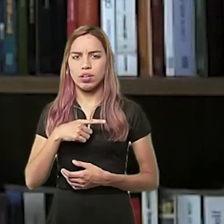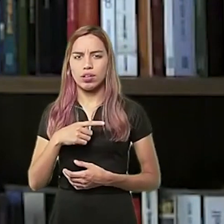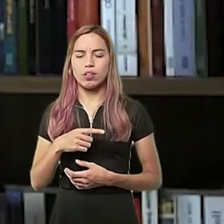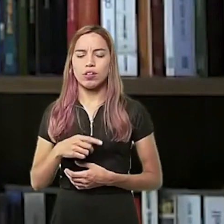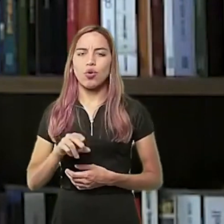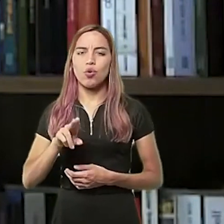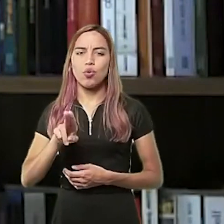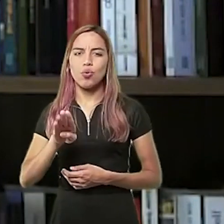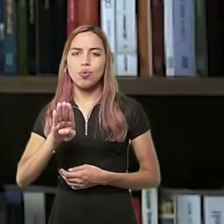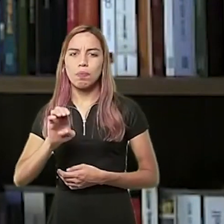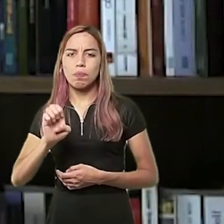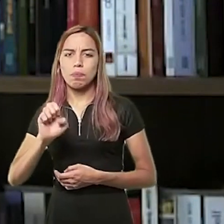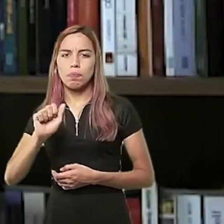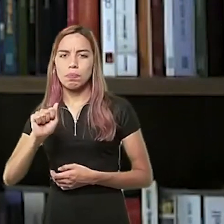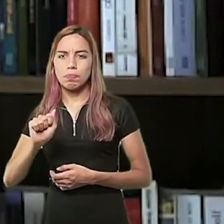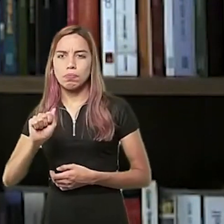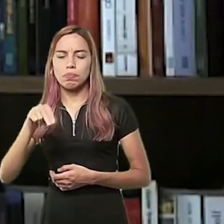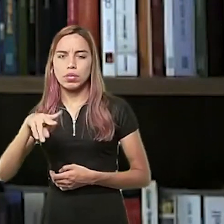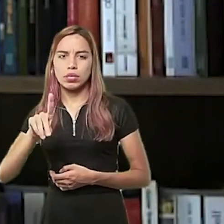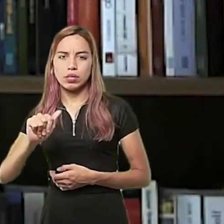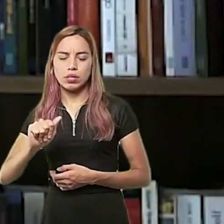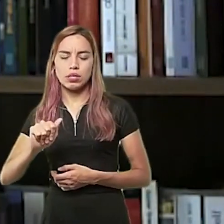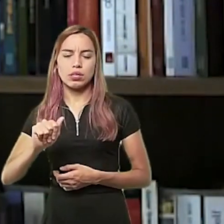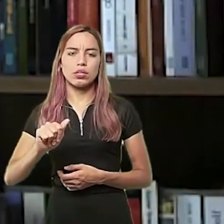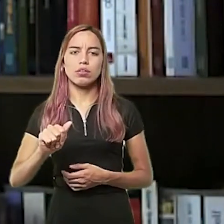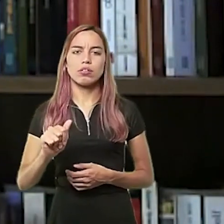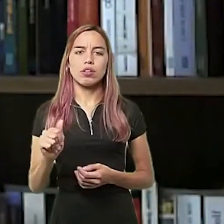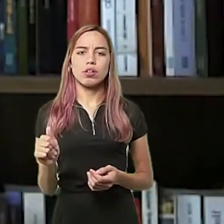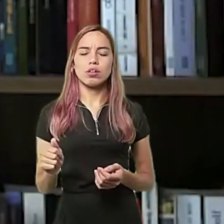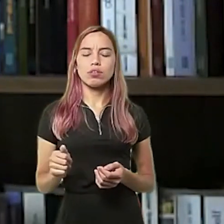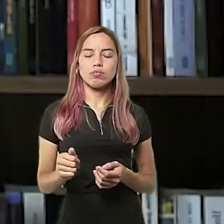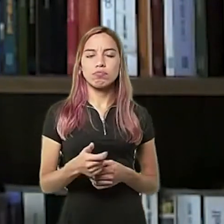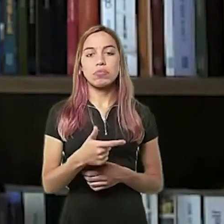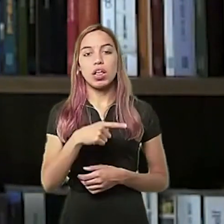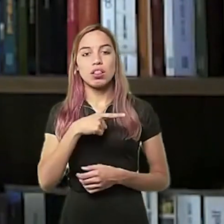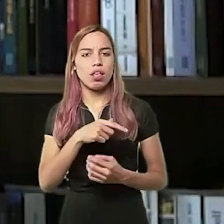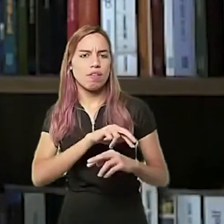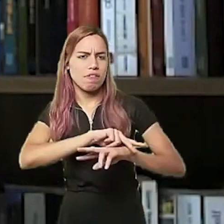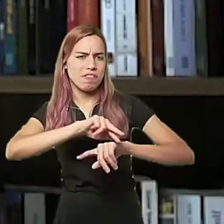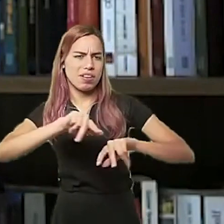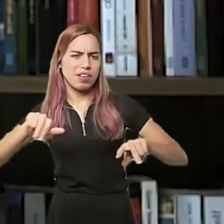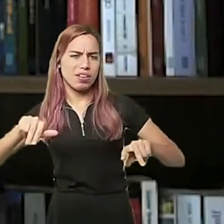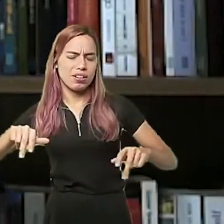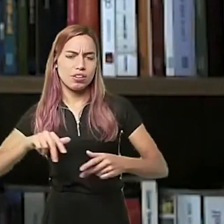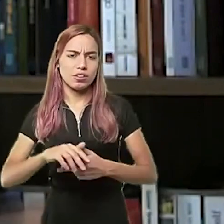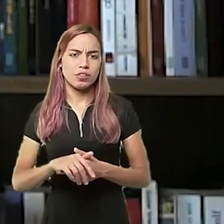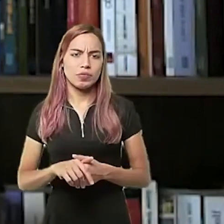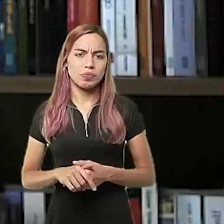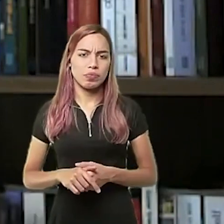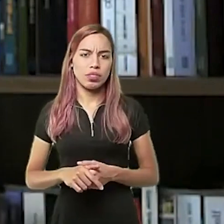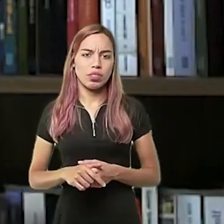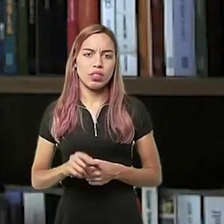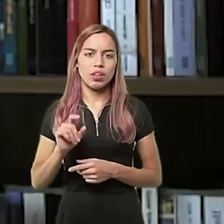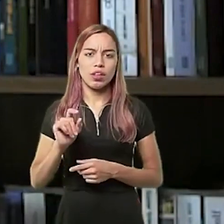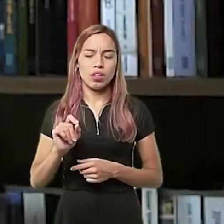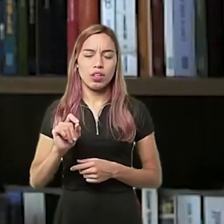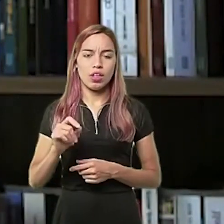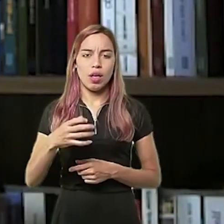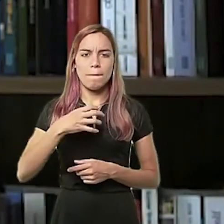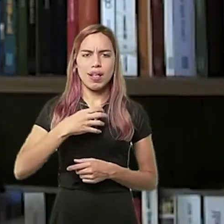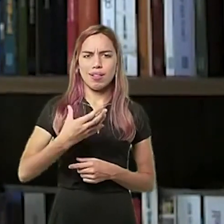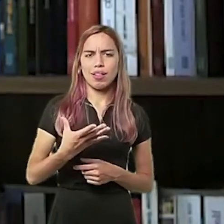da população tem origem negra. Foram muitas etnias que aportaram aqui. As sacerdotisas,